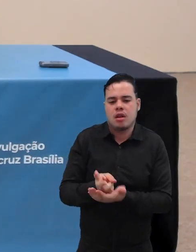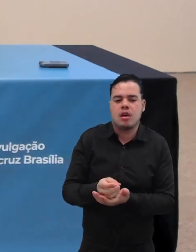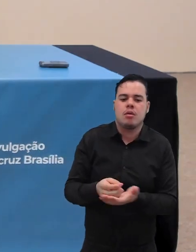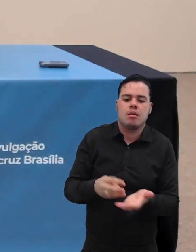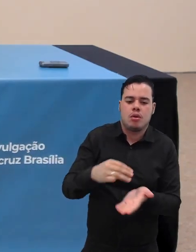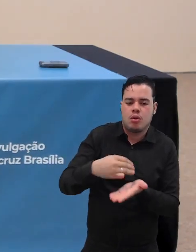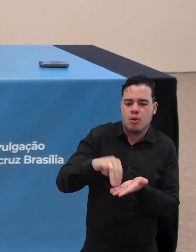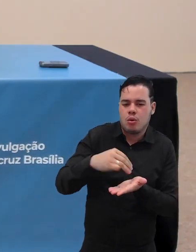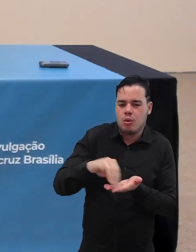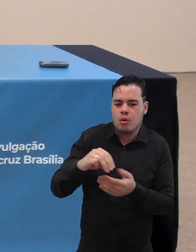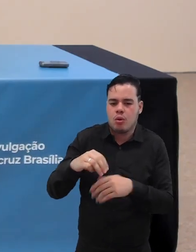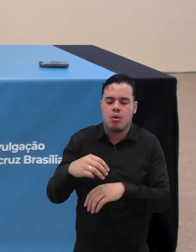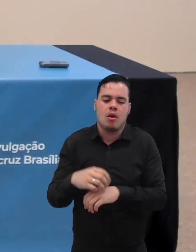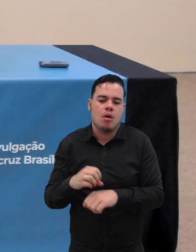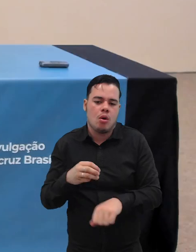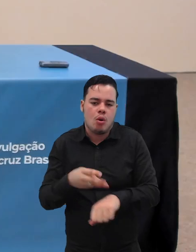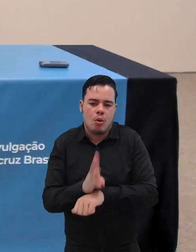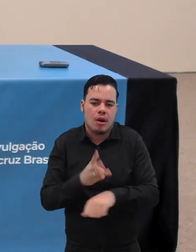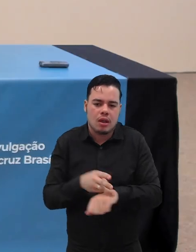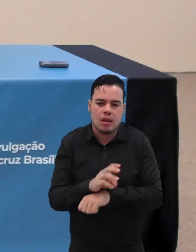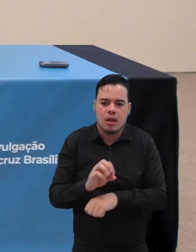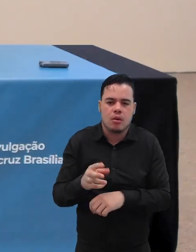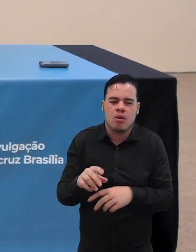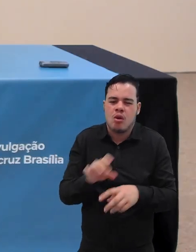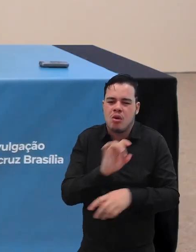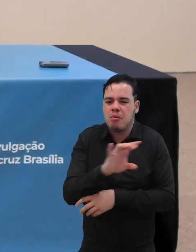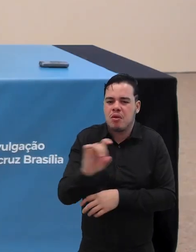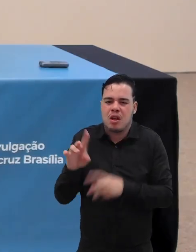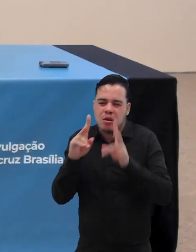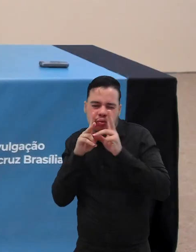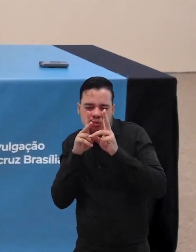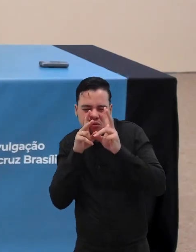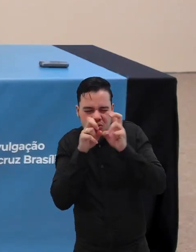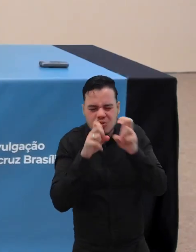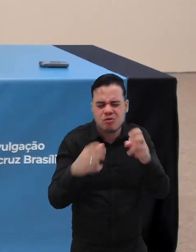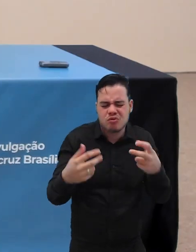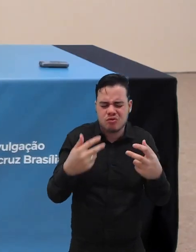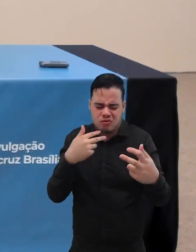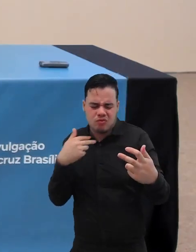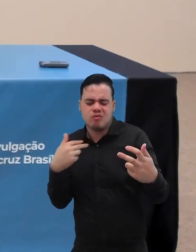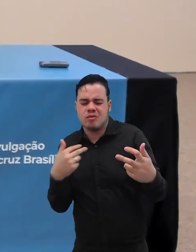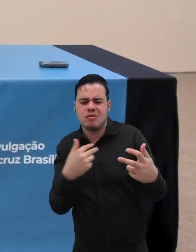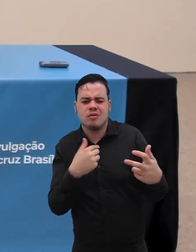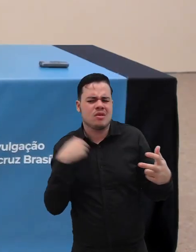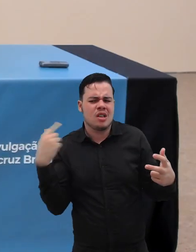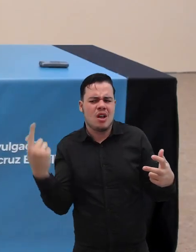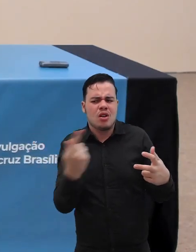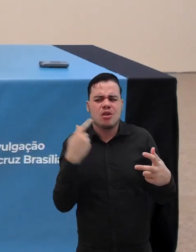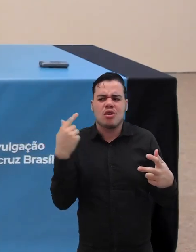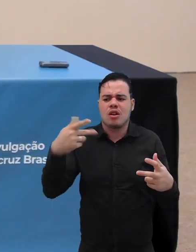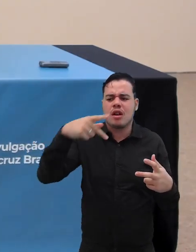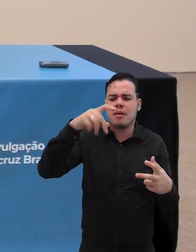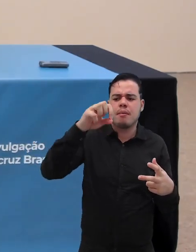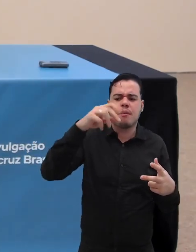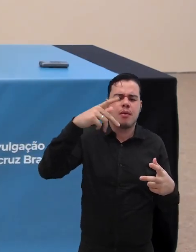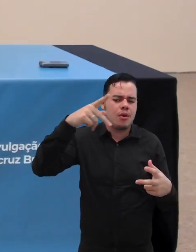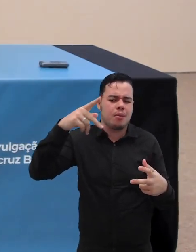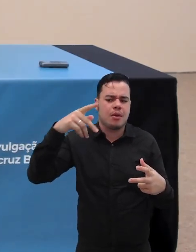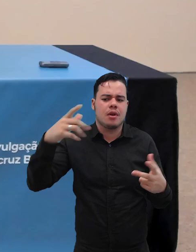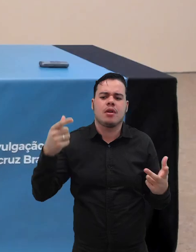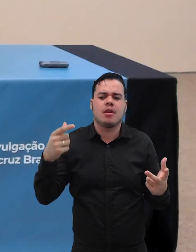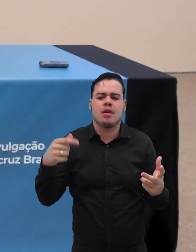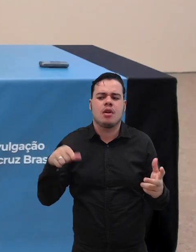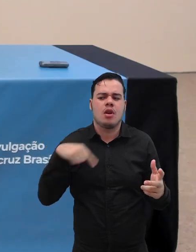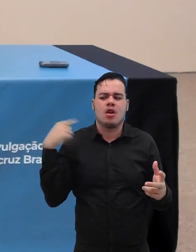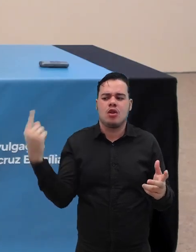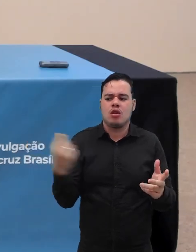na forma como cada um se identificava. Né? A gente falava, nós somos Pop, nós somos Pop, a turma do